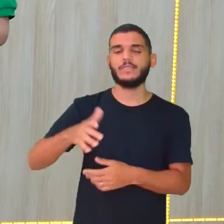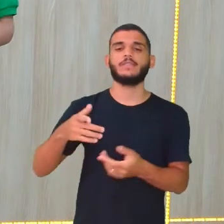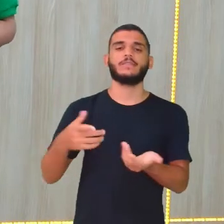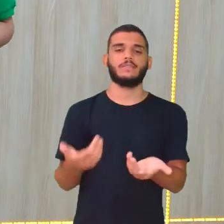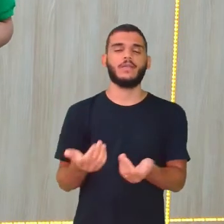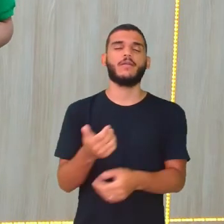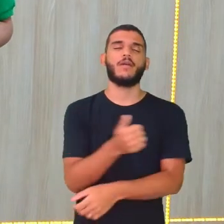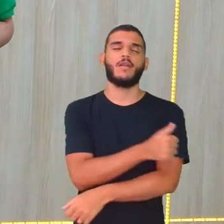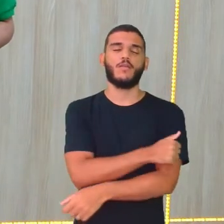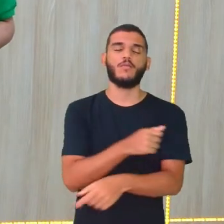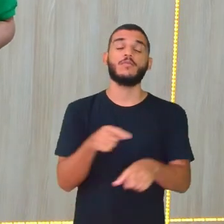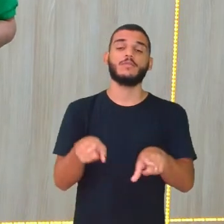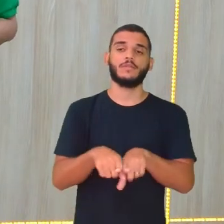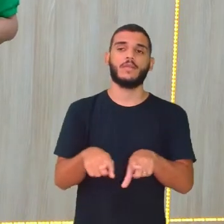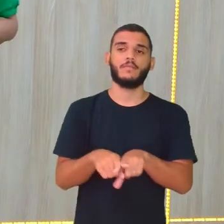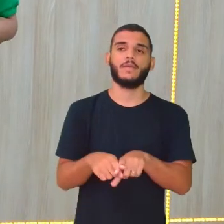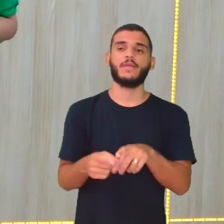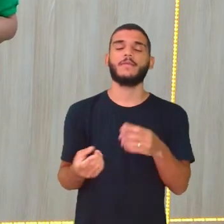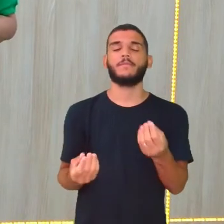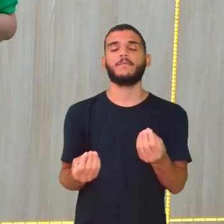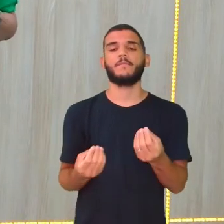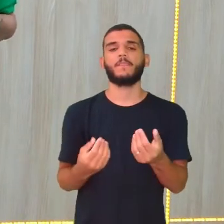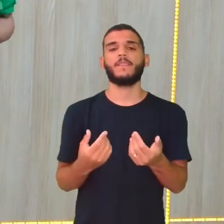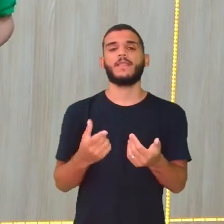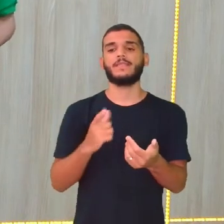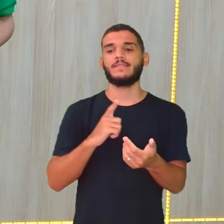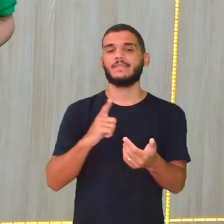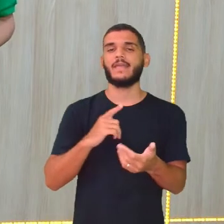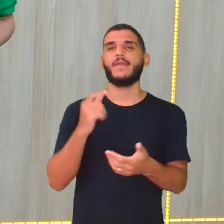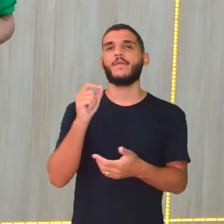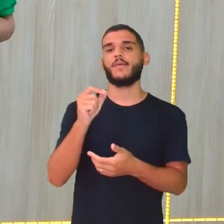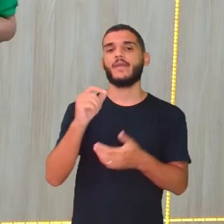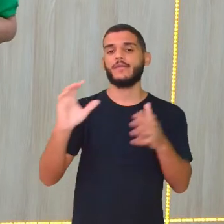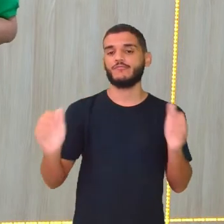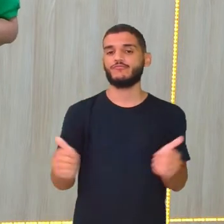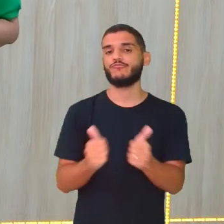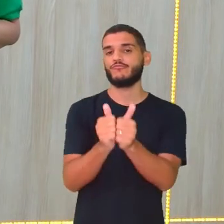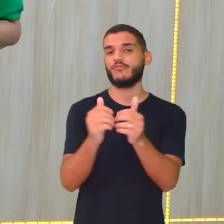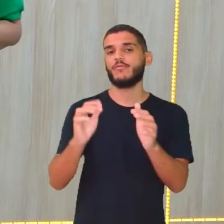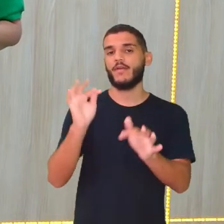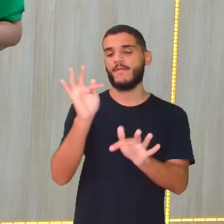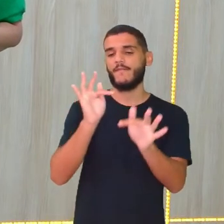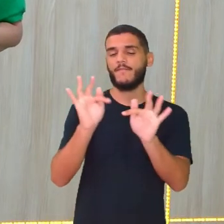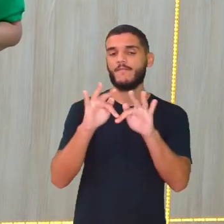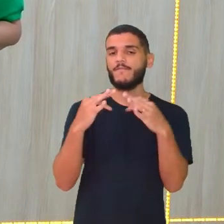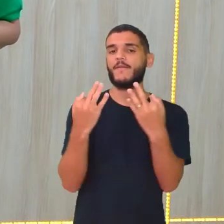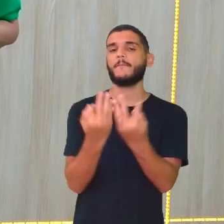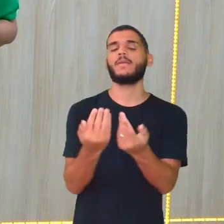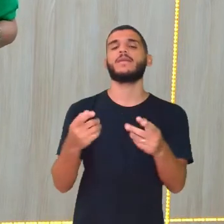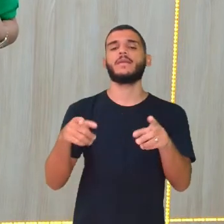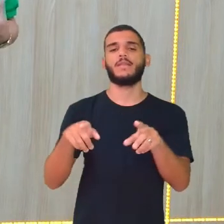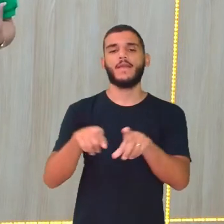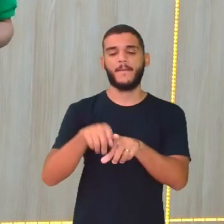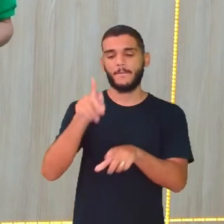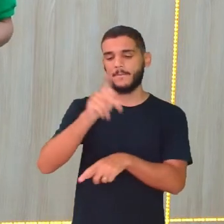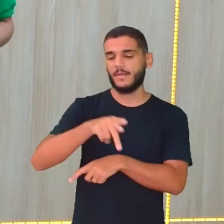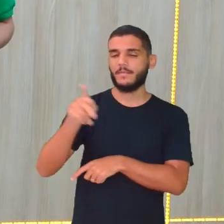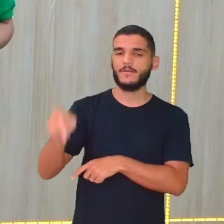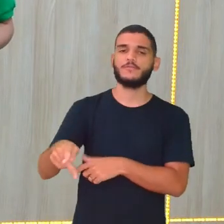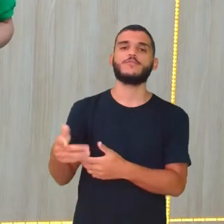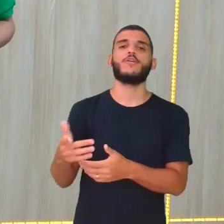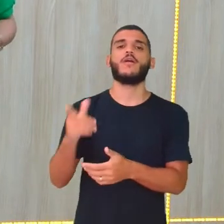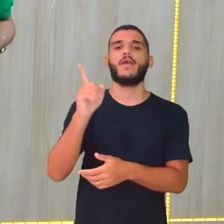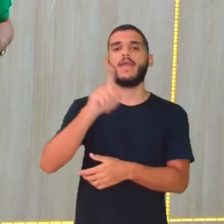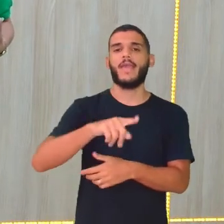estudantes, mas também é feito um trabalho com a família, também é feito um trabalho com os professores, uma